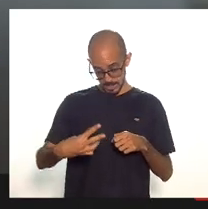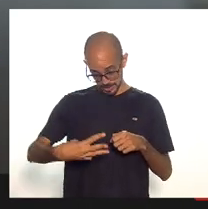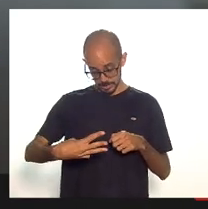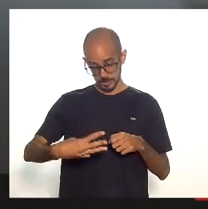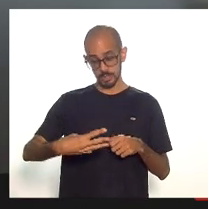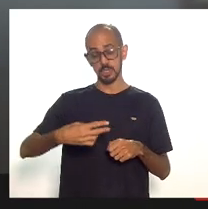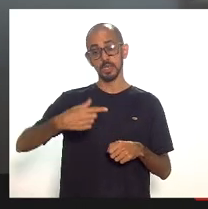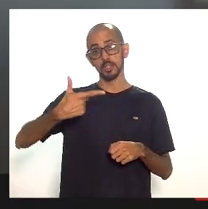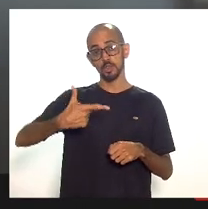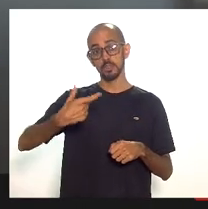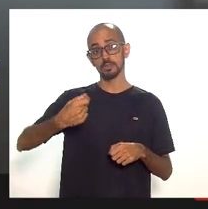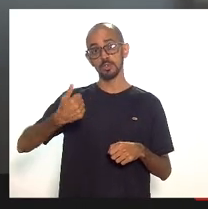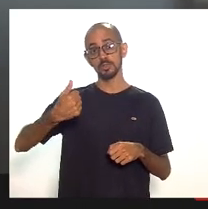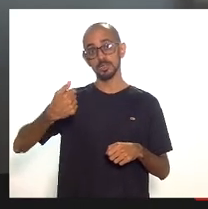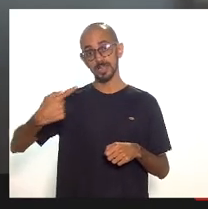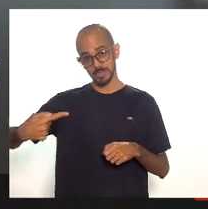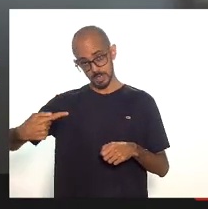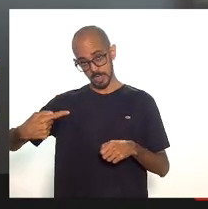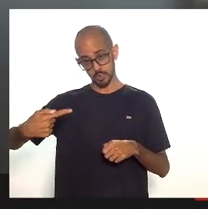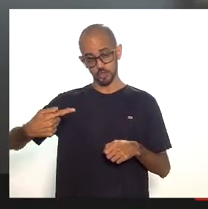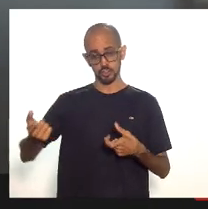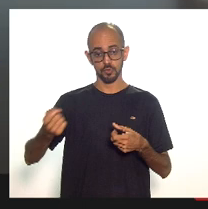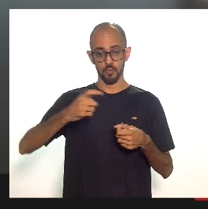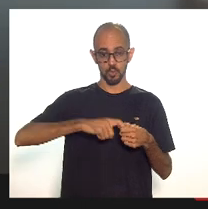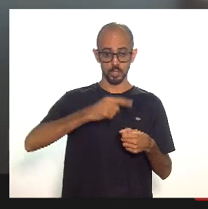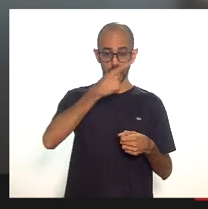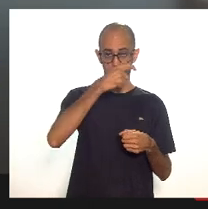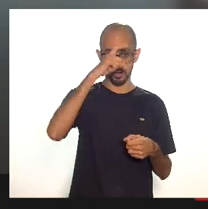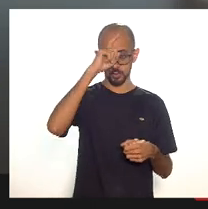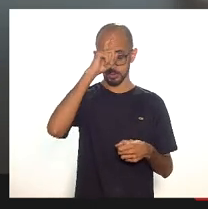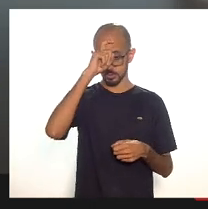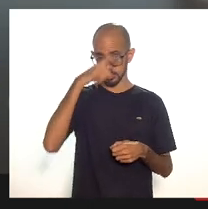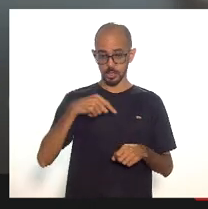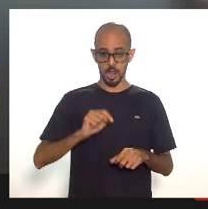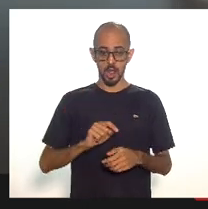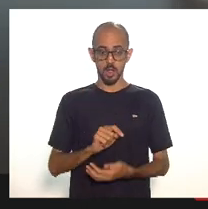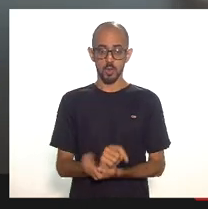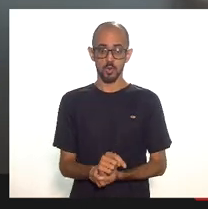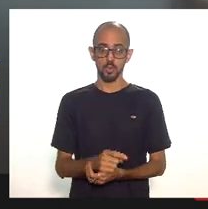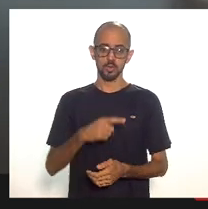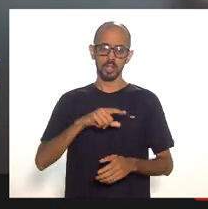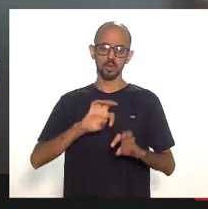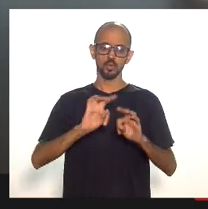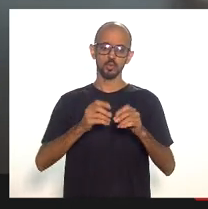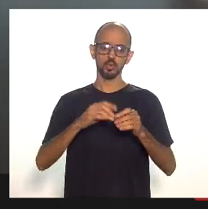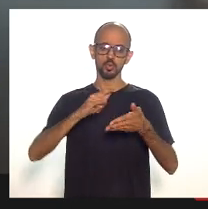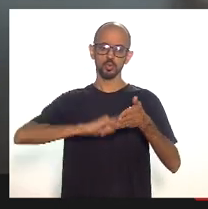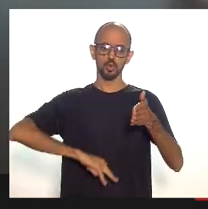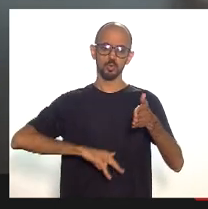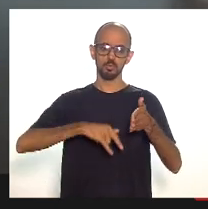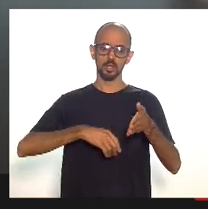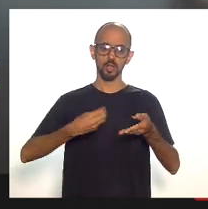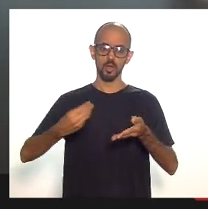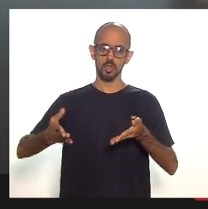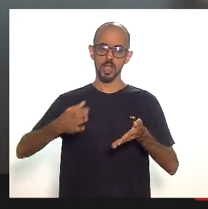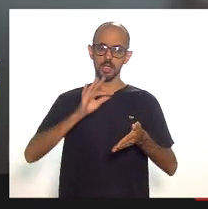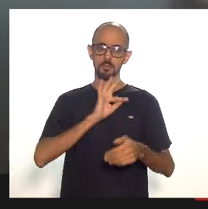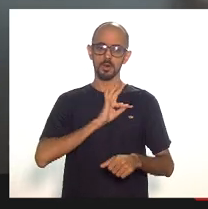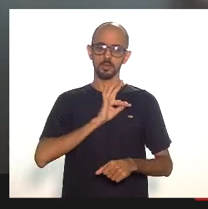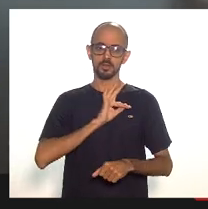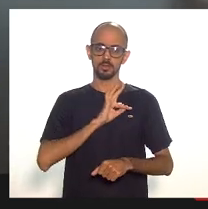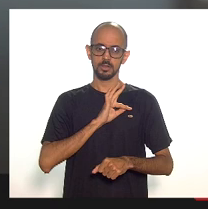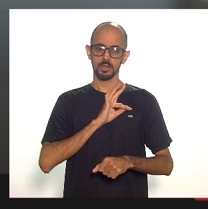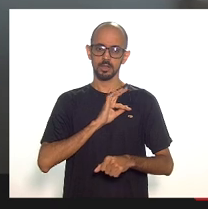pelo Ministério Público, em duas diligências ou três, se for necessário. Está tudo isso no documento que eu entreguei à doutora Marta Rocha, mostrando todos